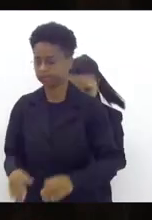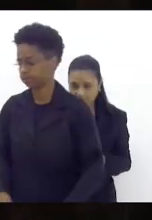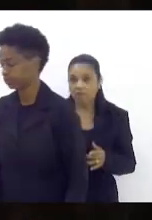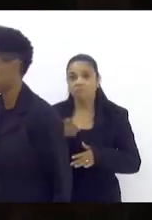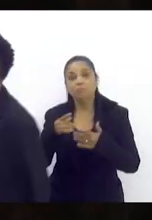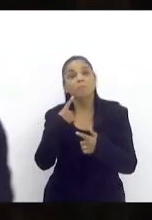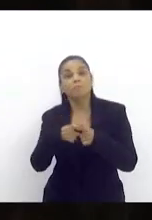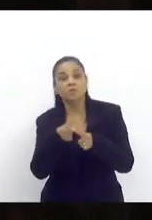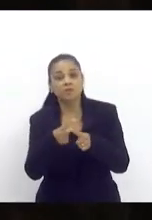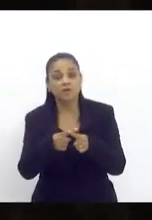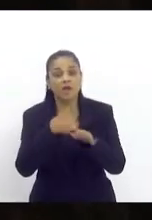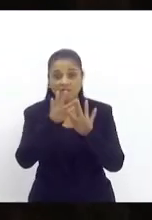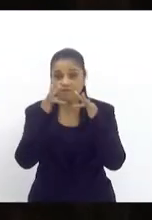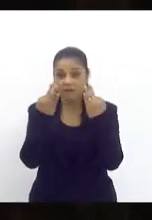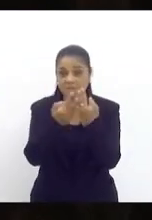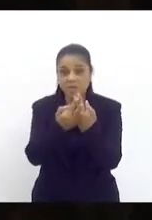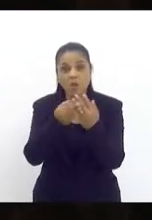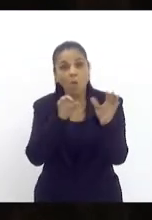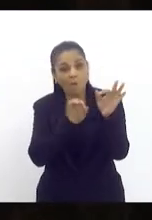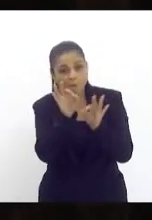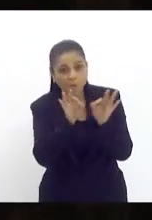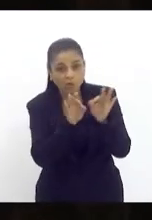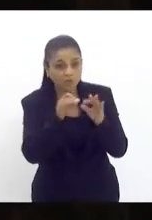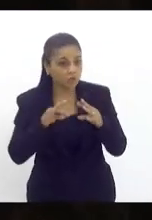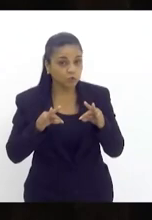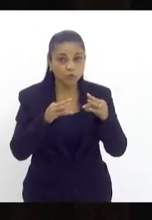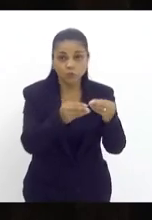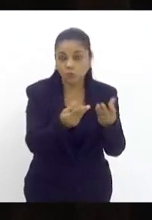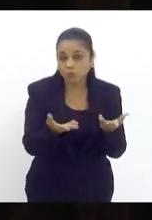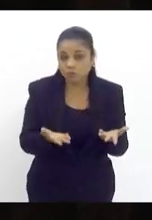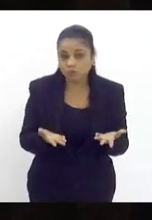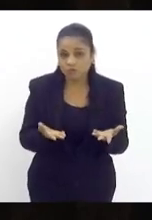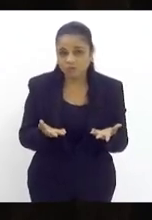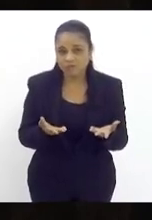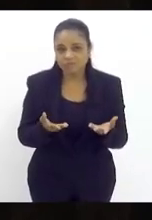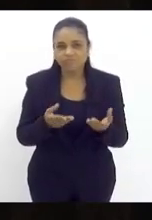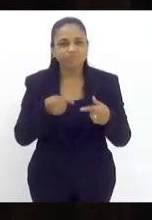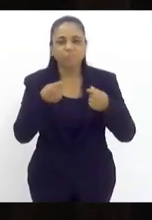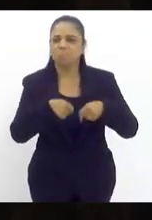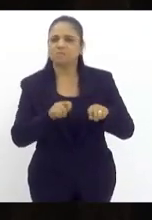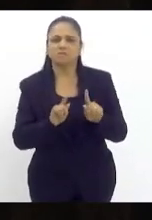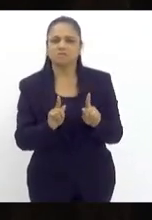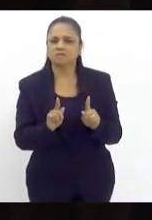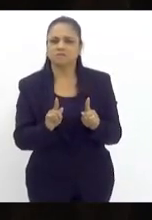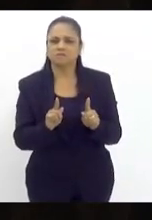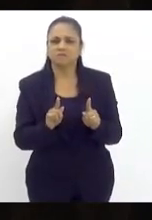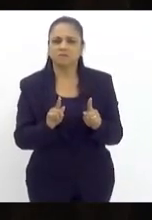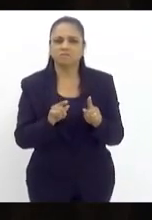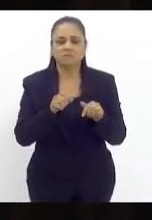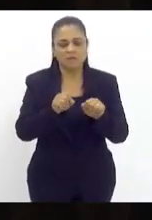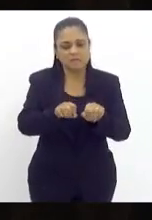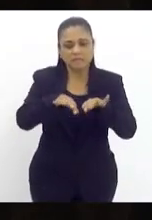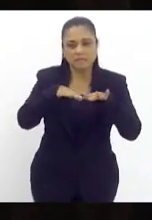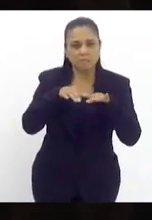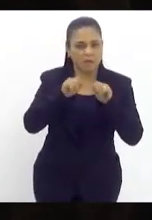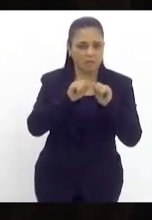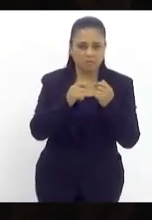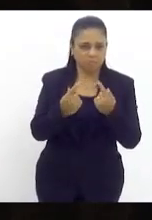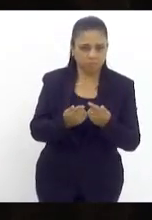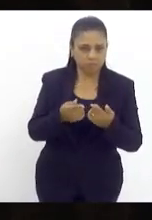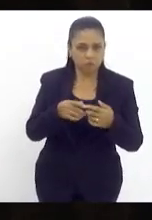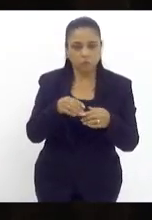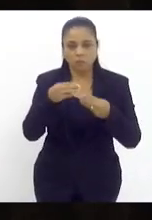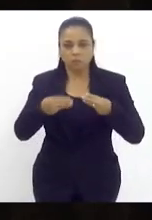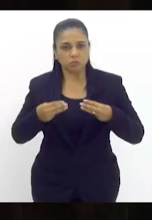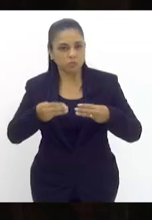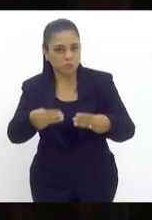por quê? Porque a família é um projeto de todos e de cada um. Então, não precisa estar na Assembleia Legislativa, no